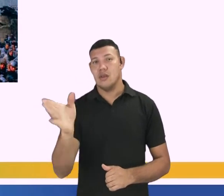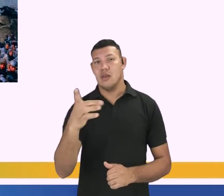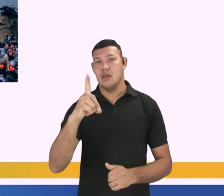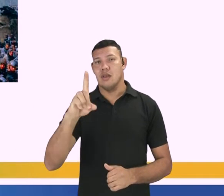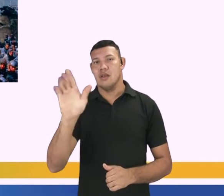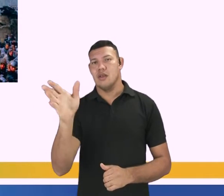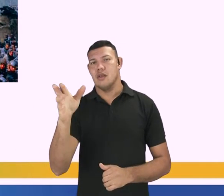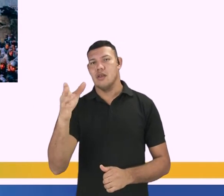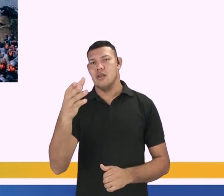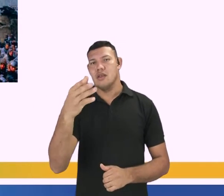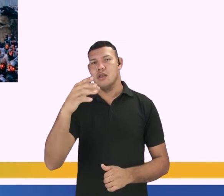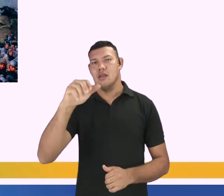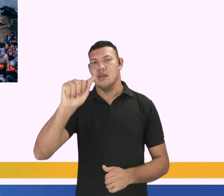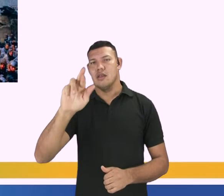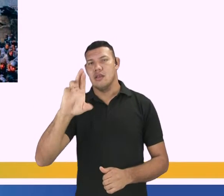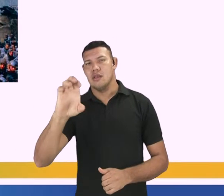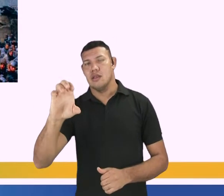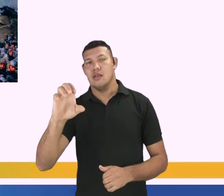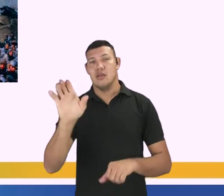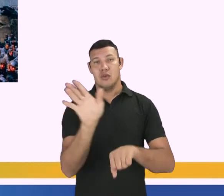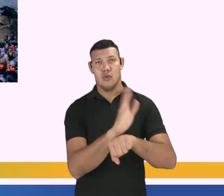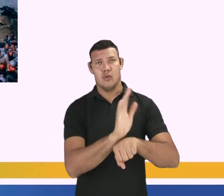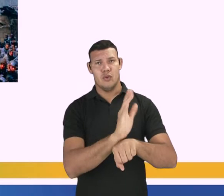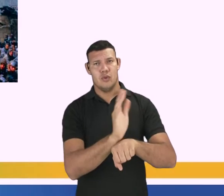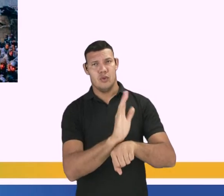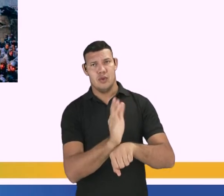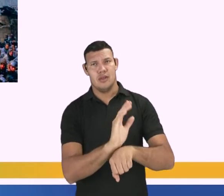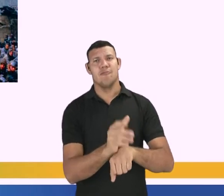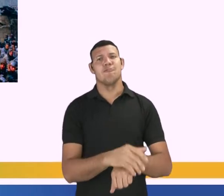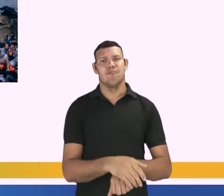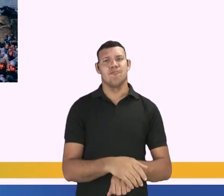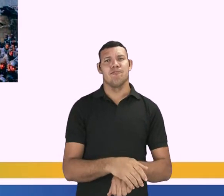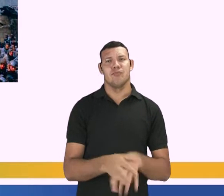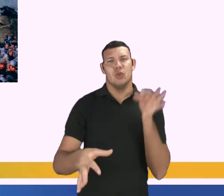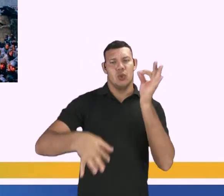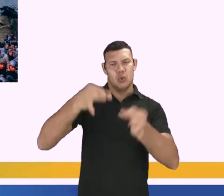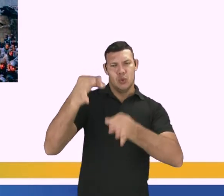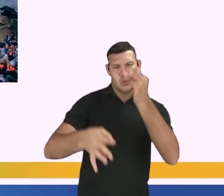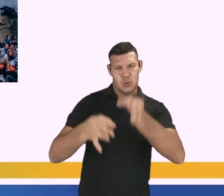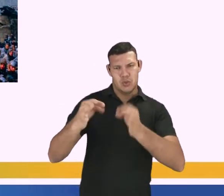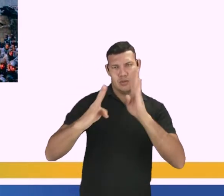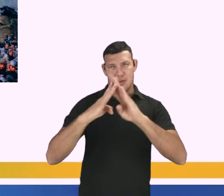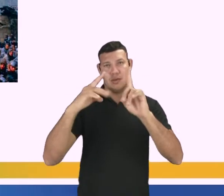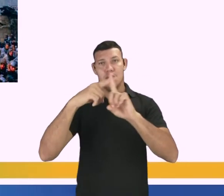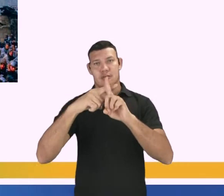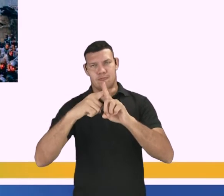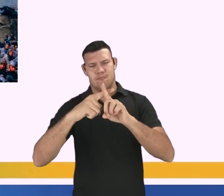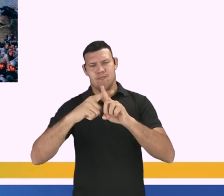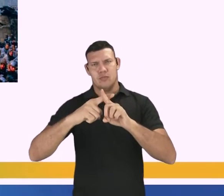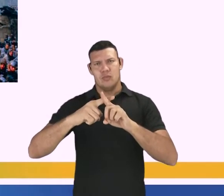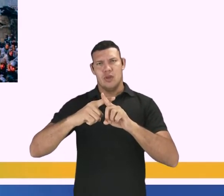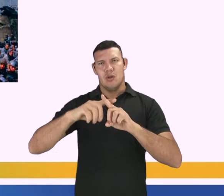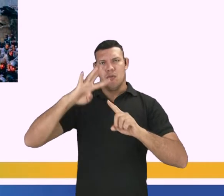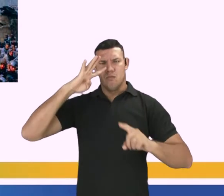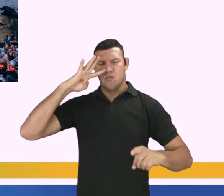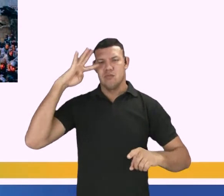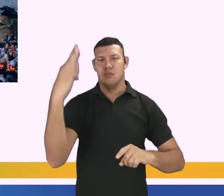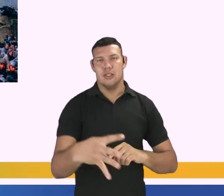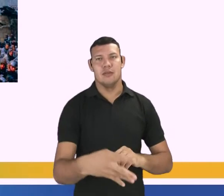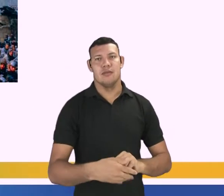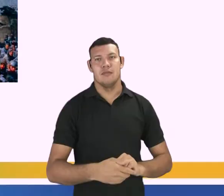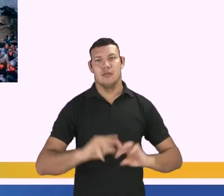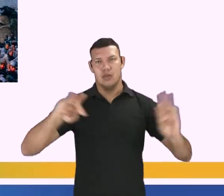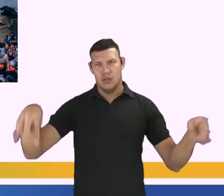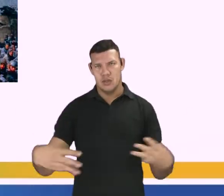filme, né? Que ela foi condenada e ela foi julgada e foi condenada pela igreja. Então,